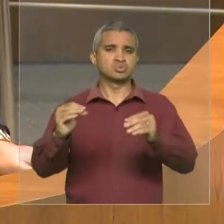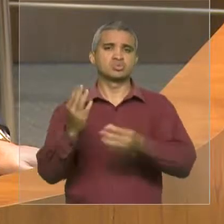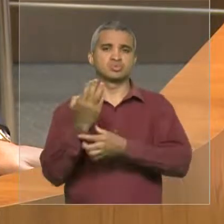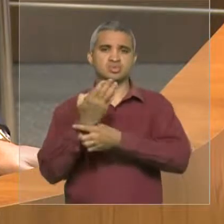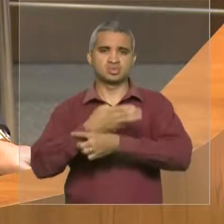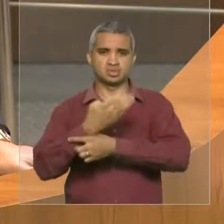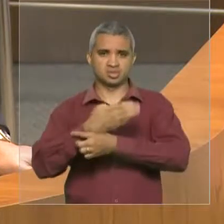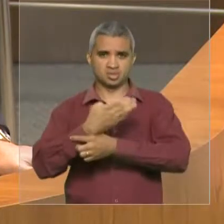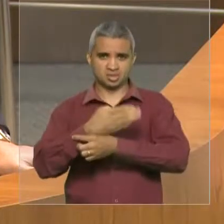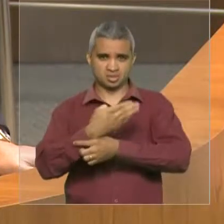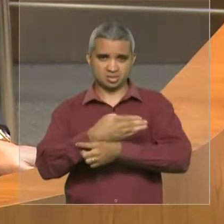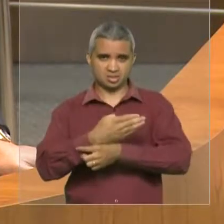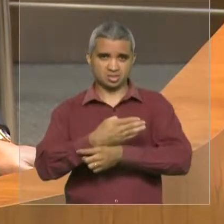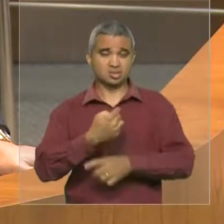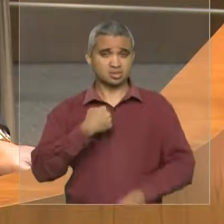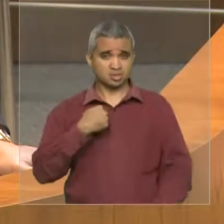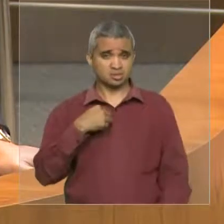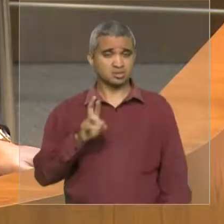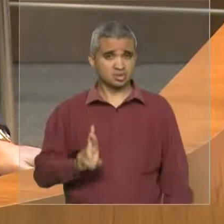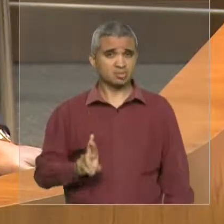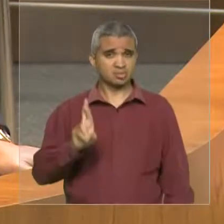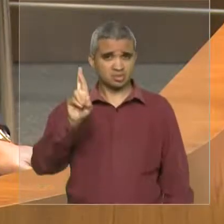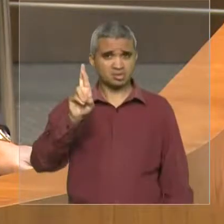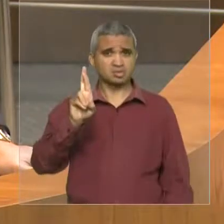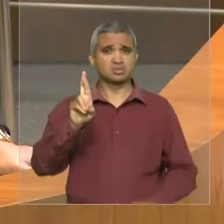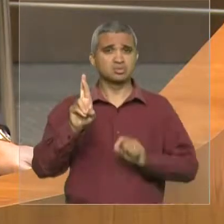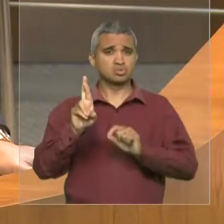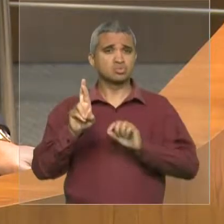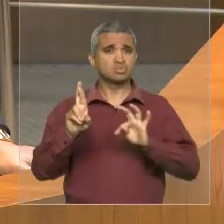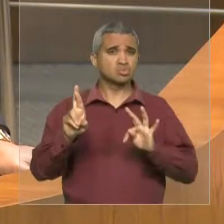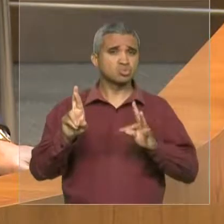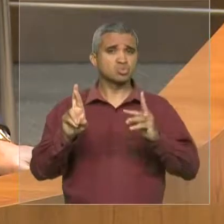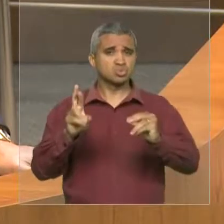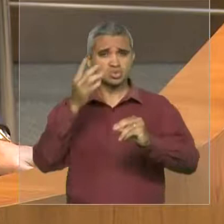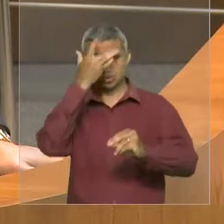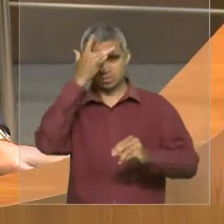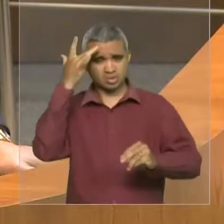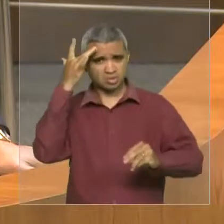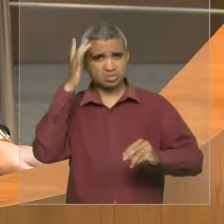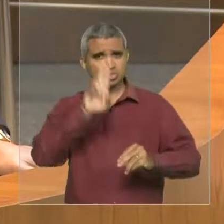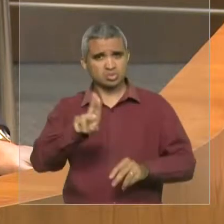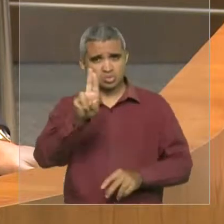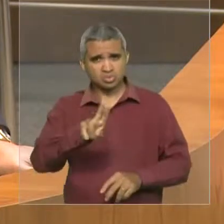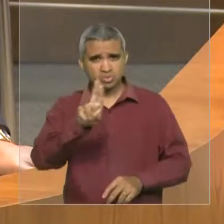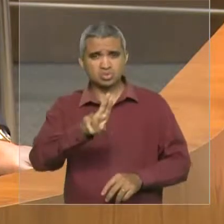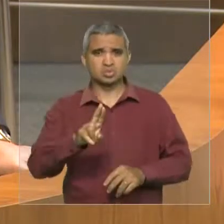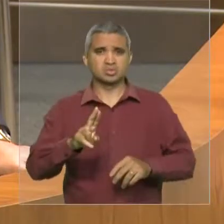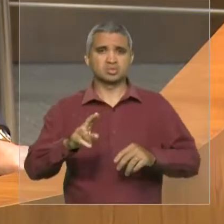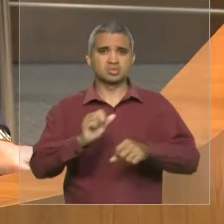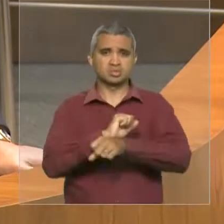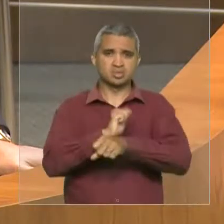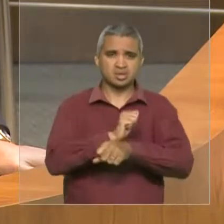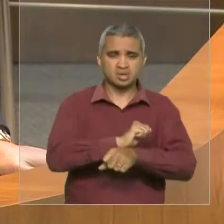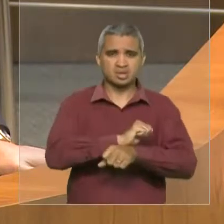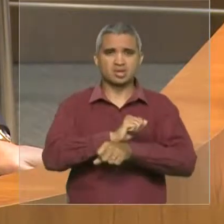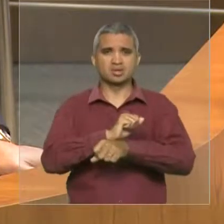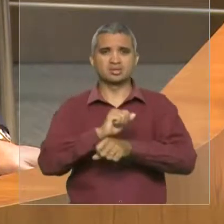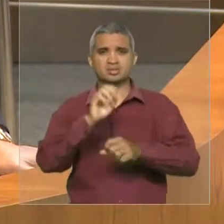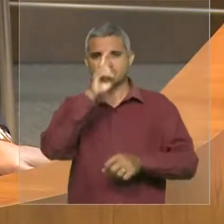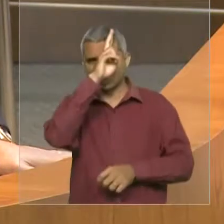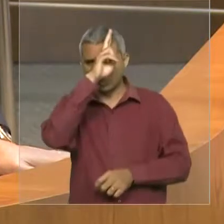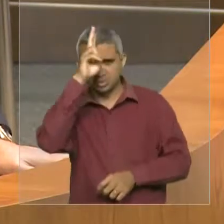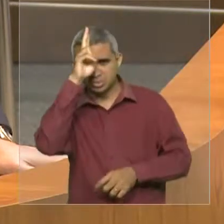de todos os que sustentam através do transporte alternativo. Venho aqui em nome